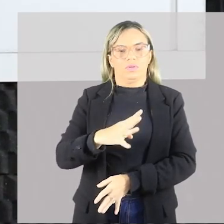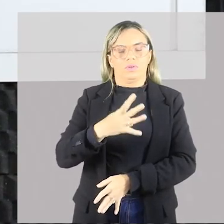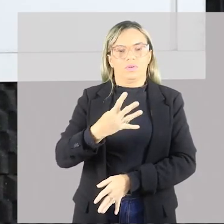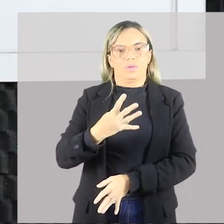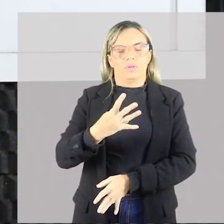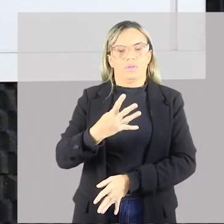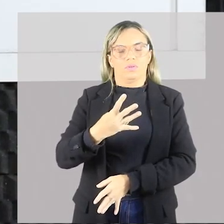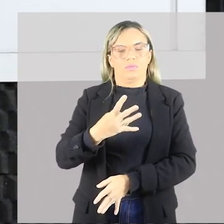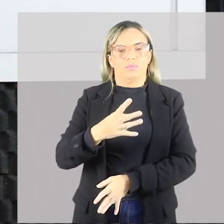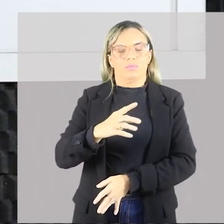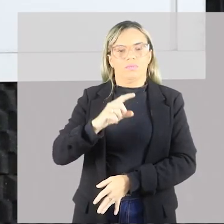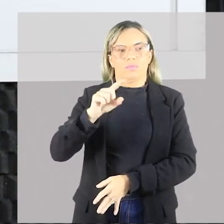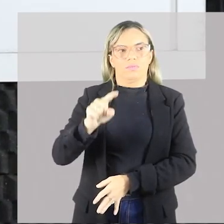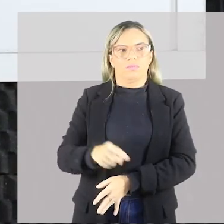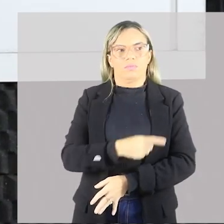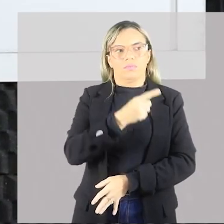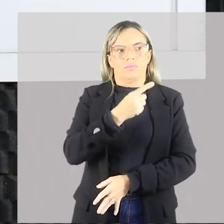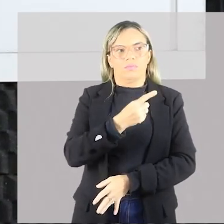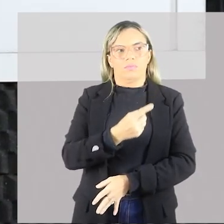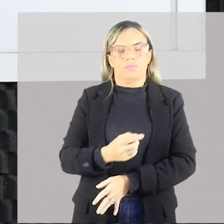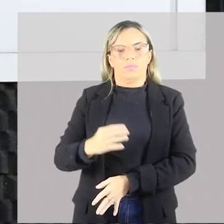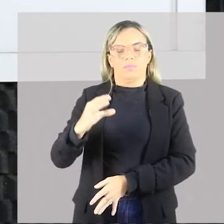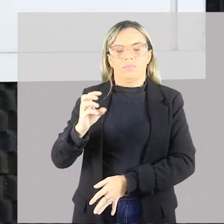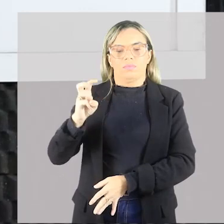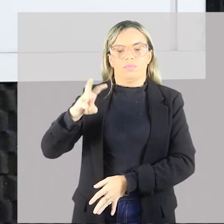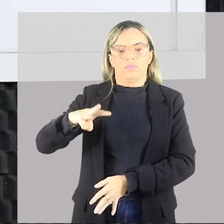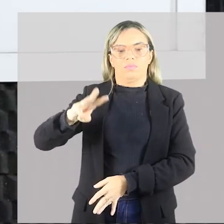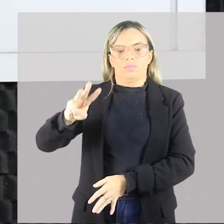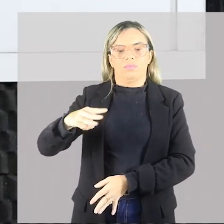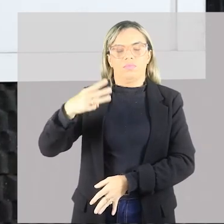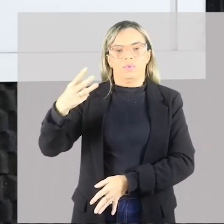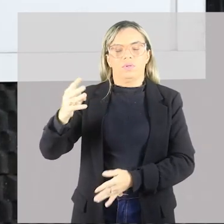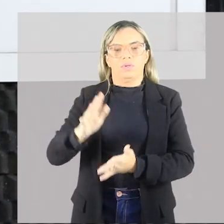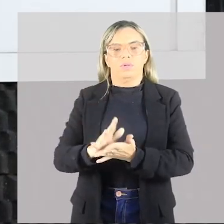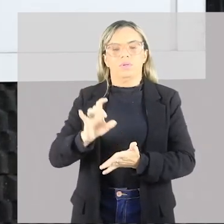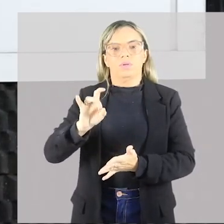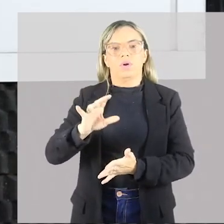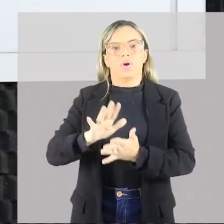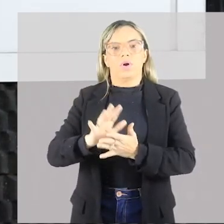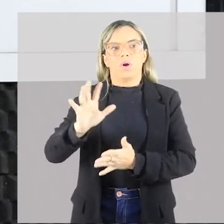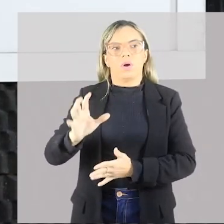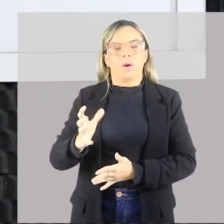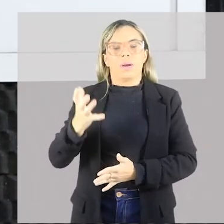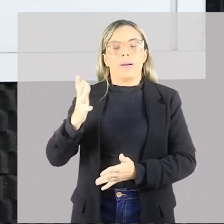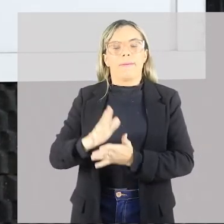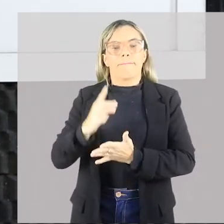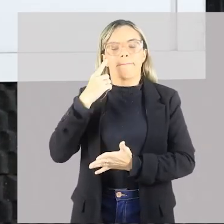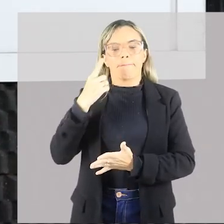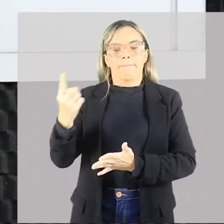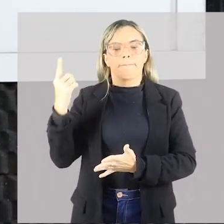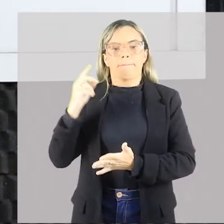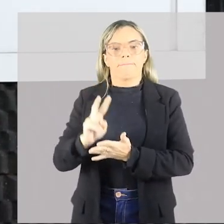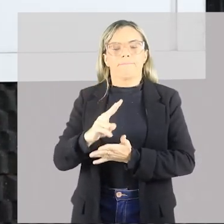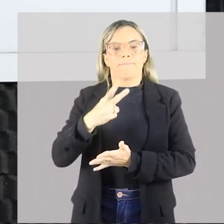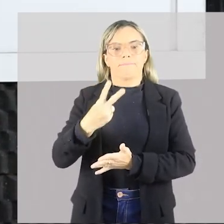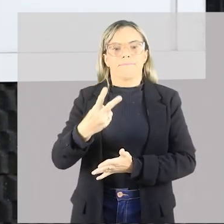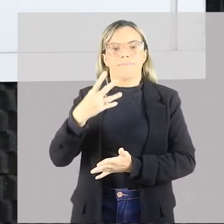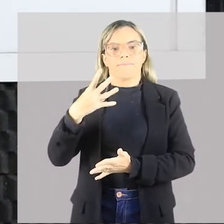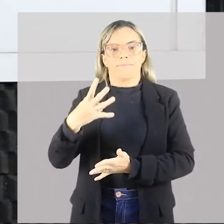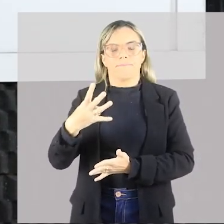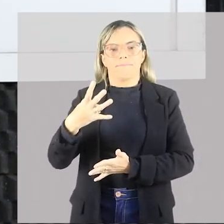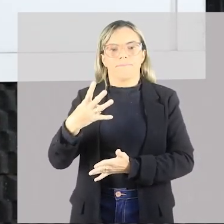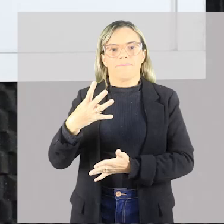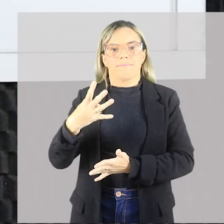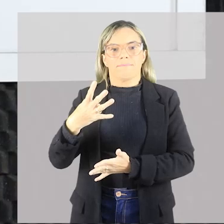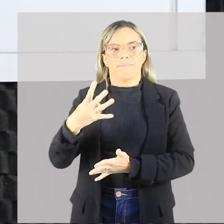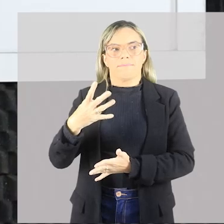centímetros cúbicos. Beleza, turma. Só o que vai acontecer? Nesses 24.000 centímetros